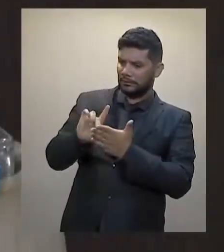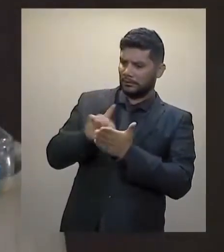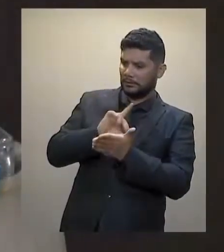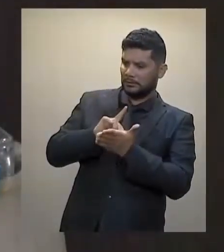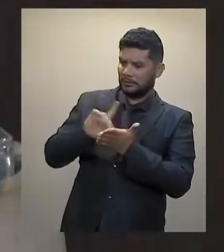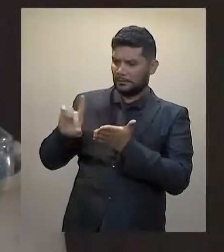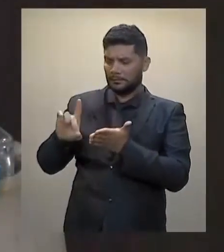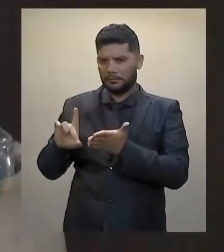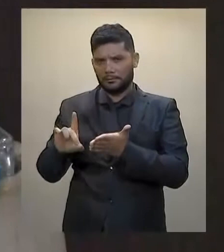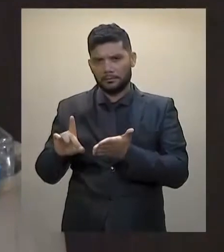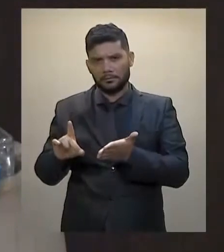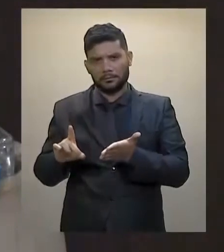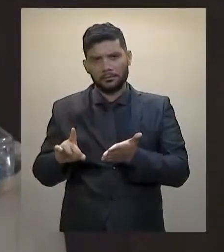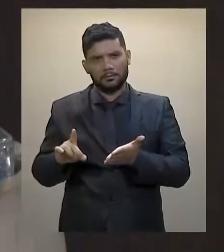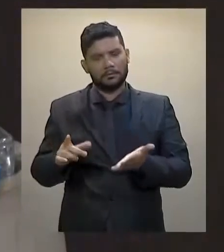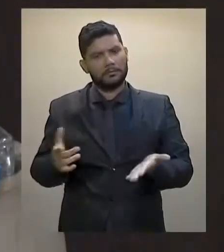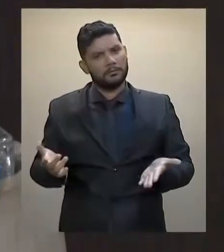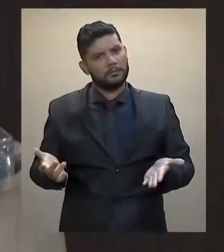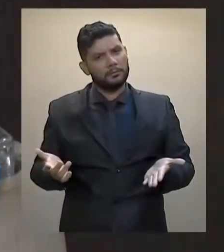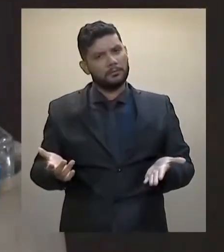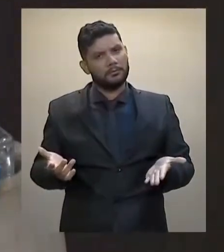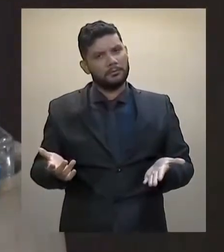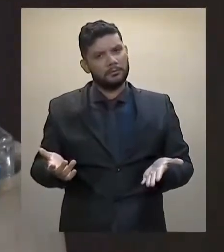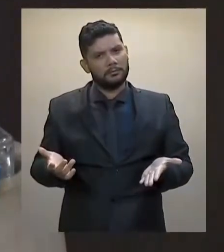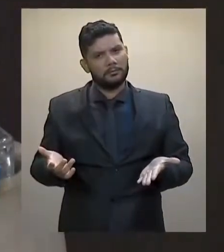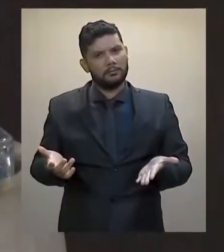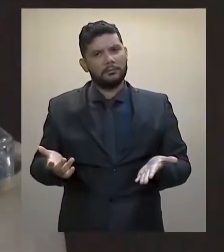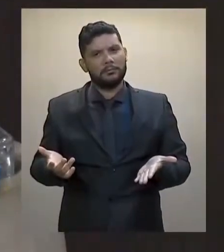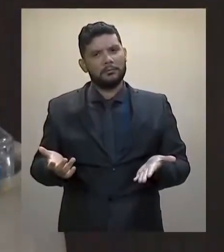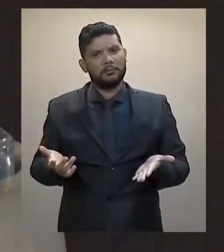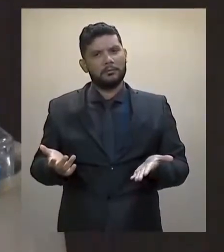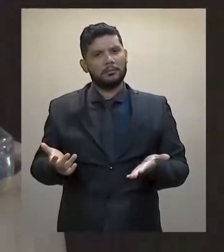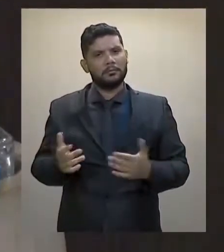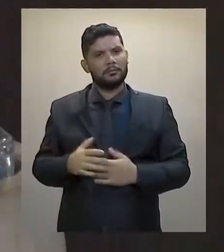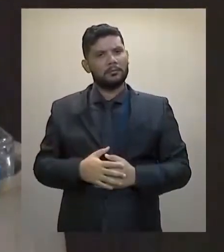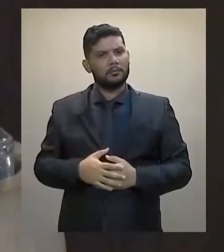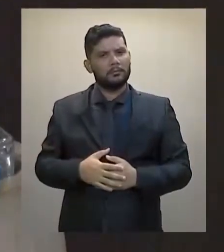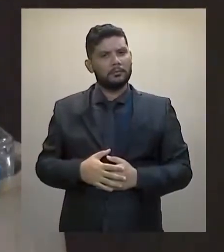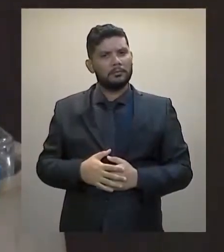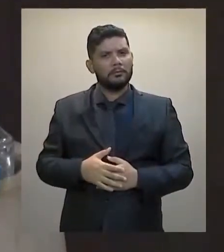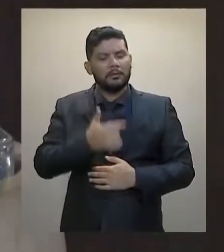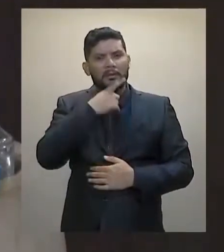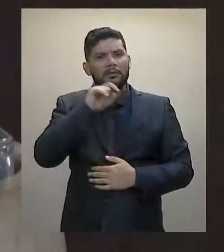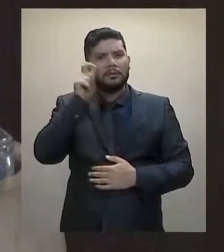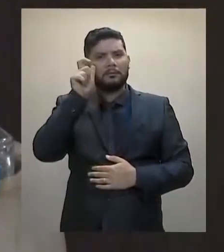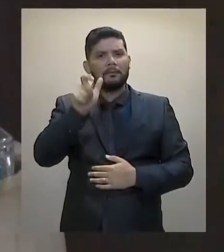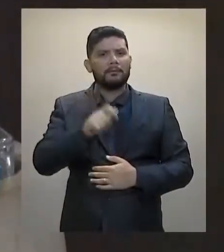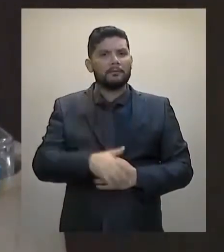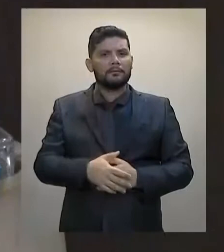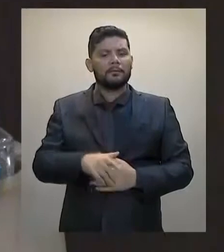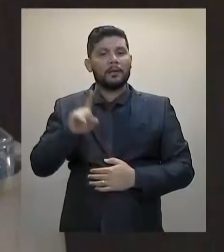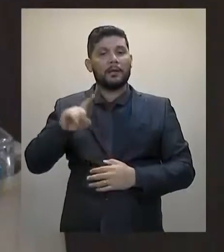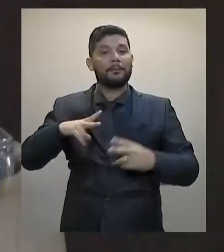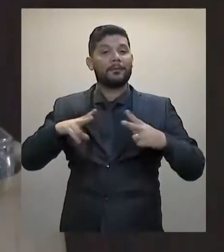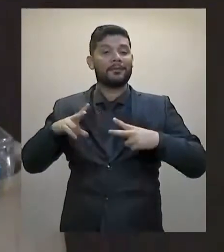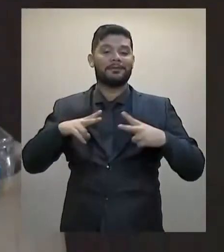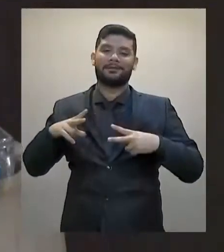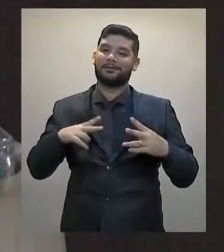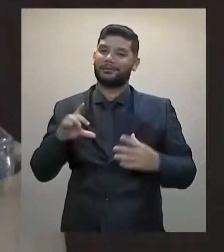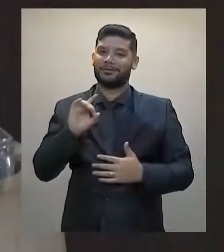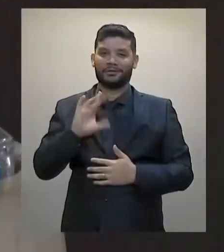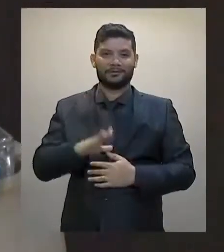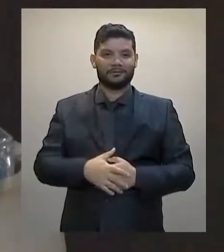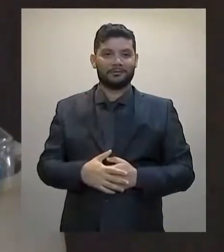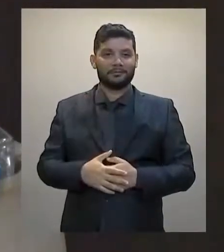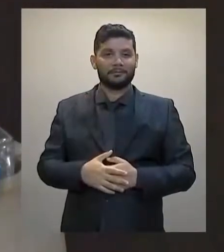apoiadores. Tratar o servidor público como inimigo. A quem interessa isso? Interessa a privatização dos serviços públicos